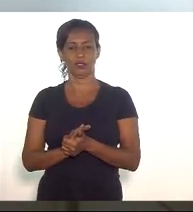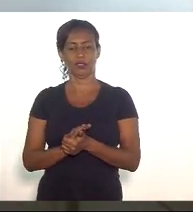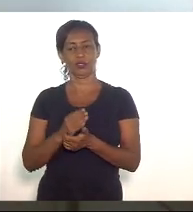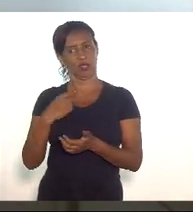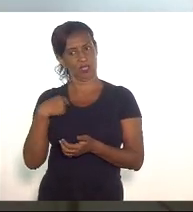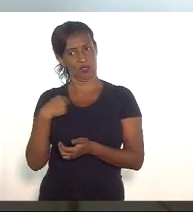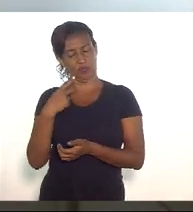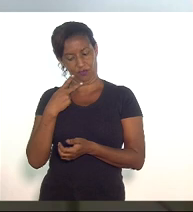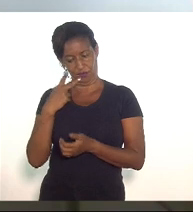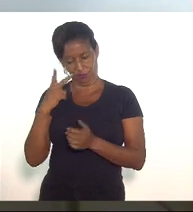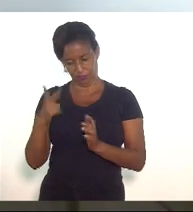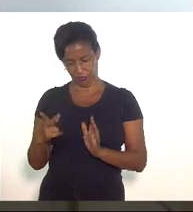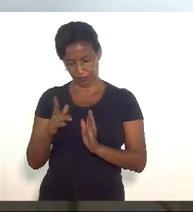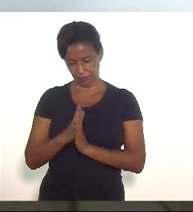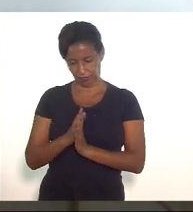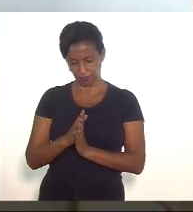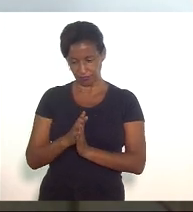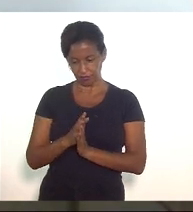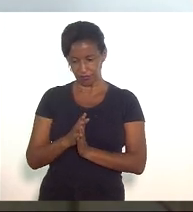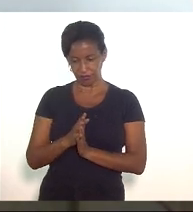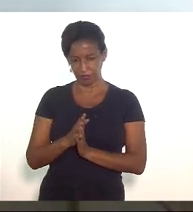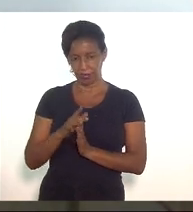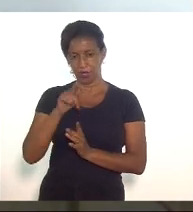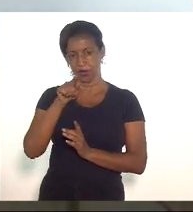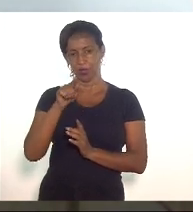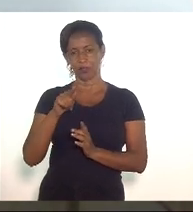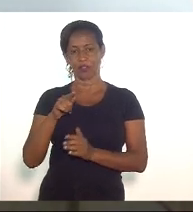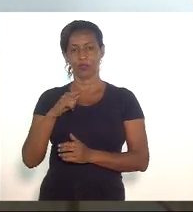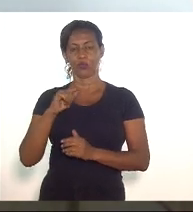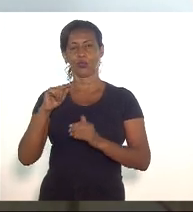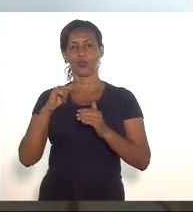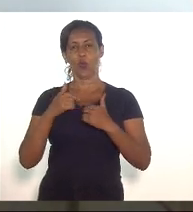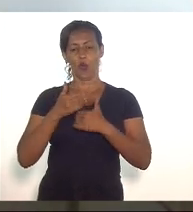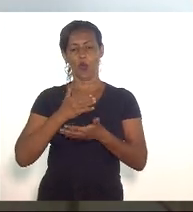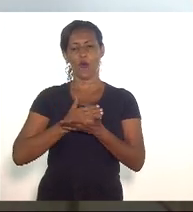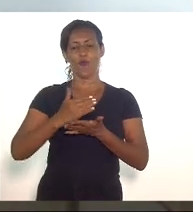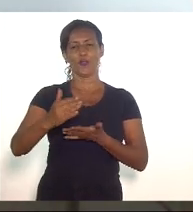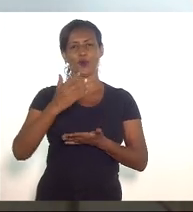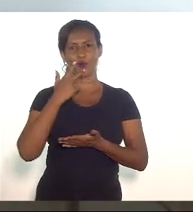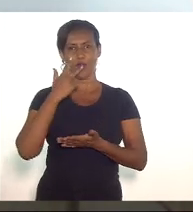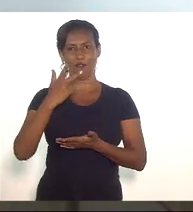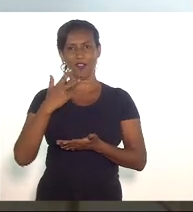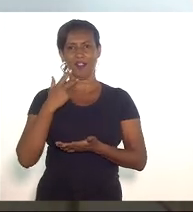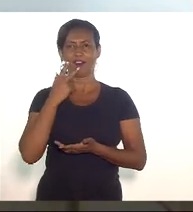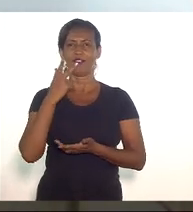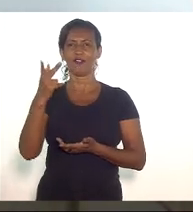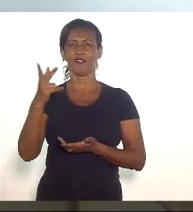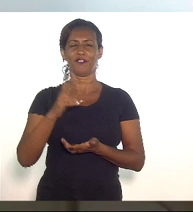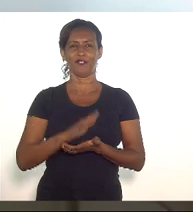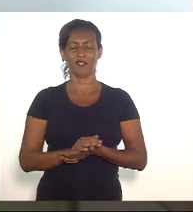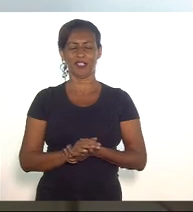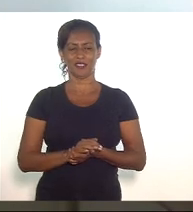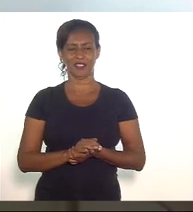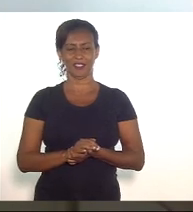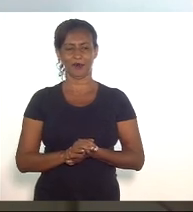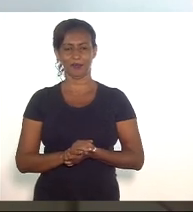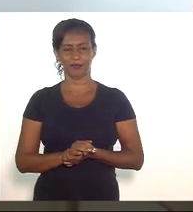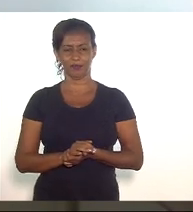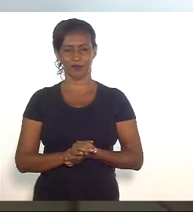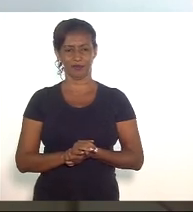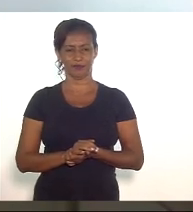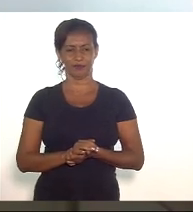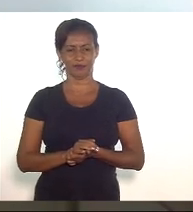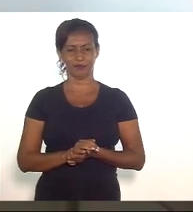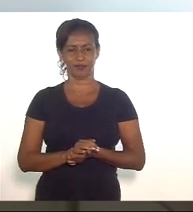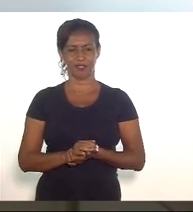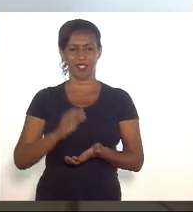assumi-la, que o senhor abre a sua exposição dizendo o seguinte, que é uma raiz muito arraigada